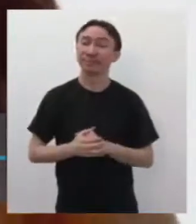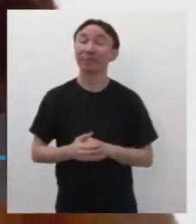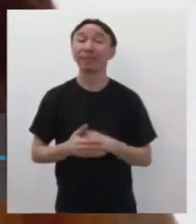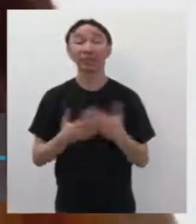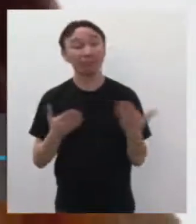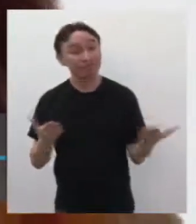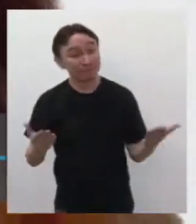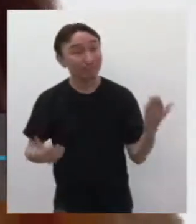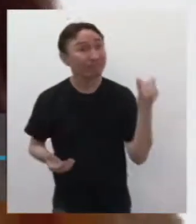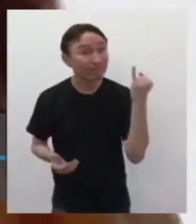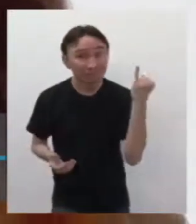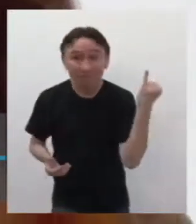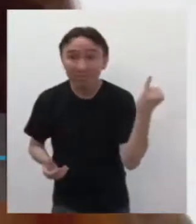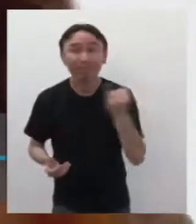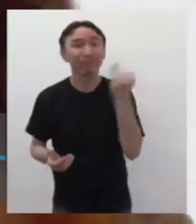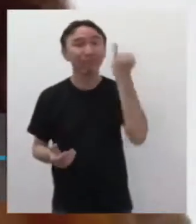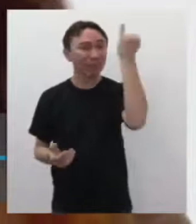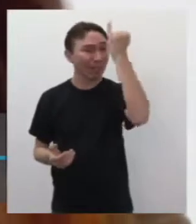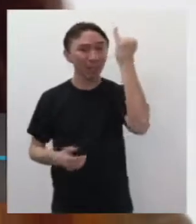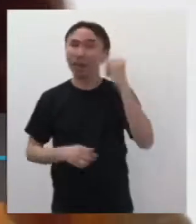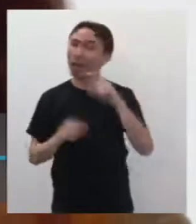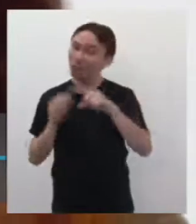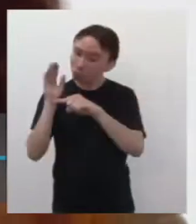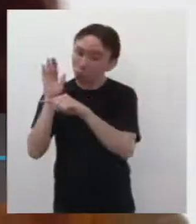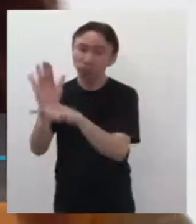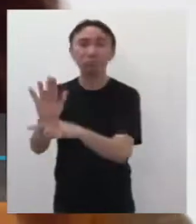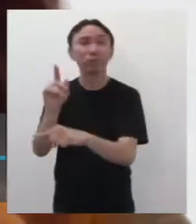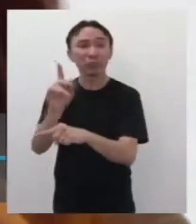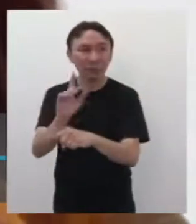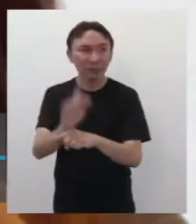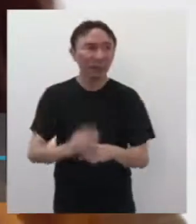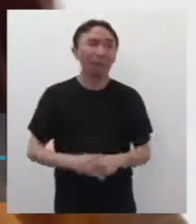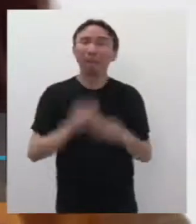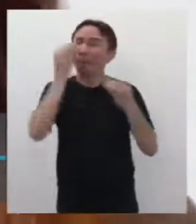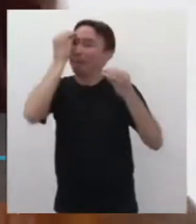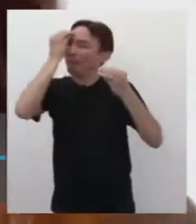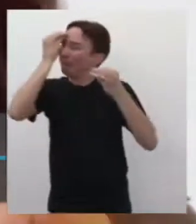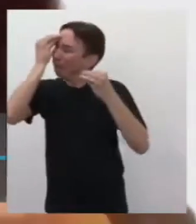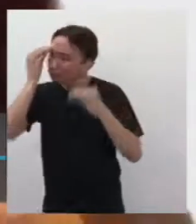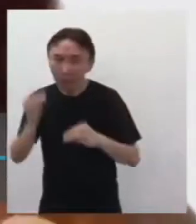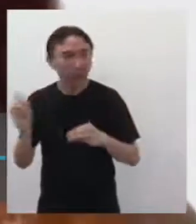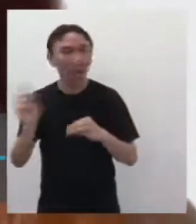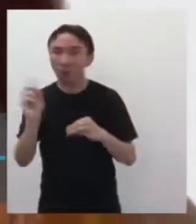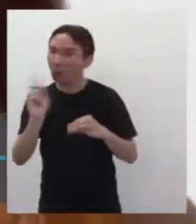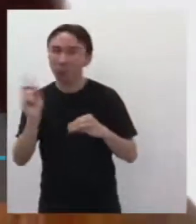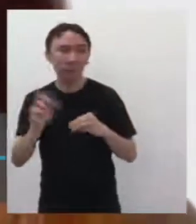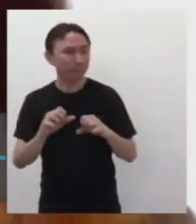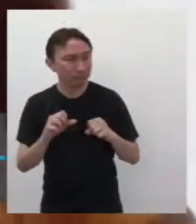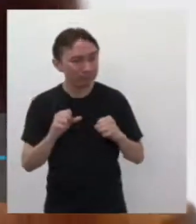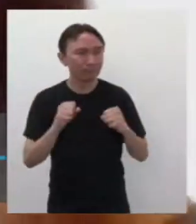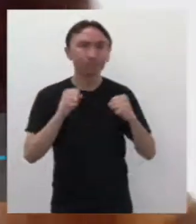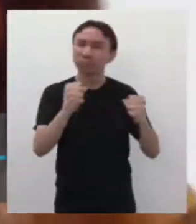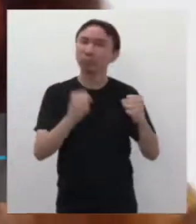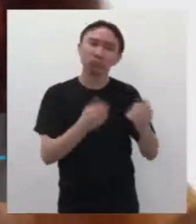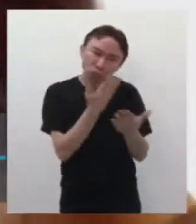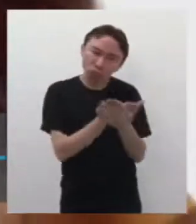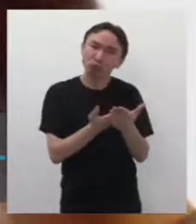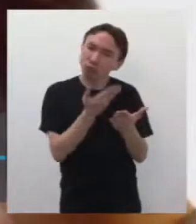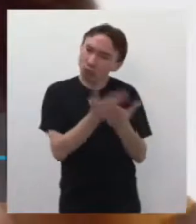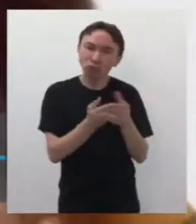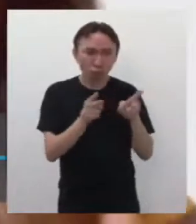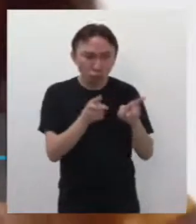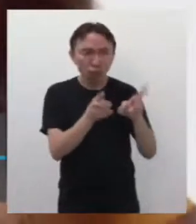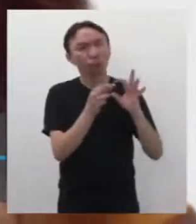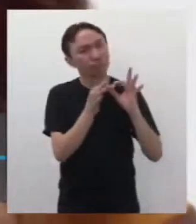isso é sabido que gera engajamento. O aluno, ele gasta energia naquilo, ele sente